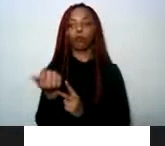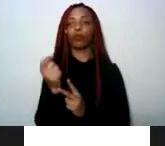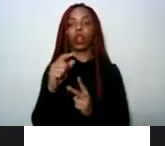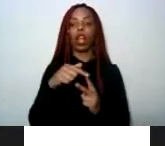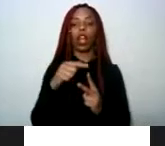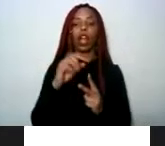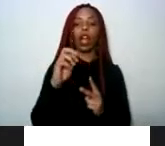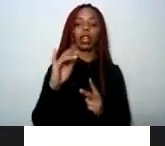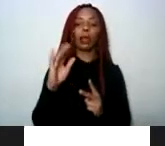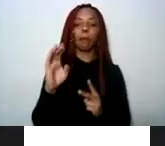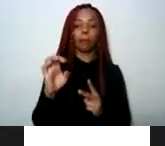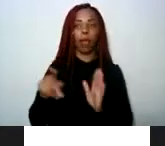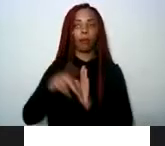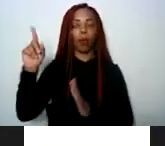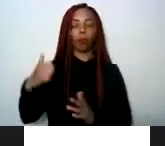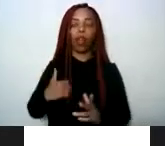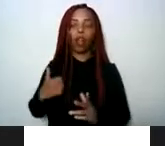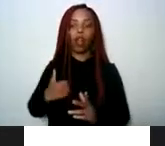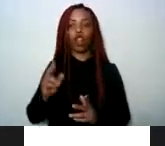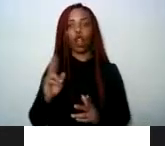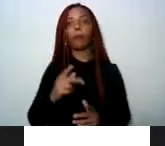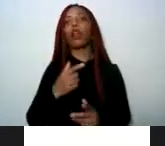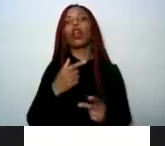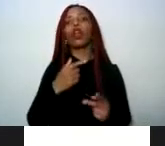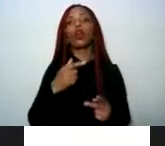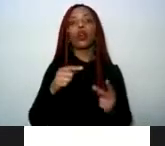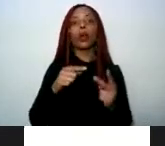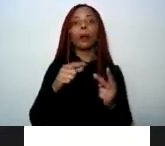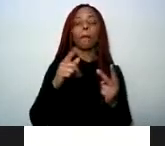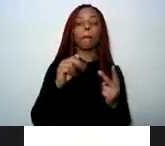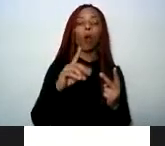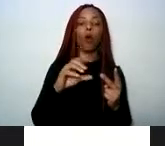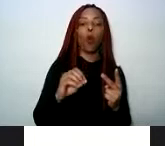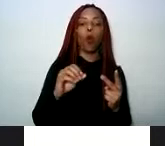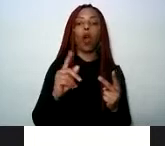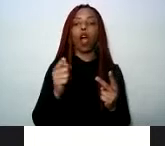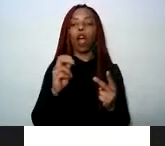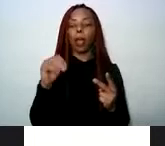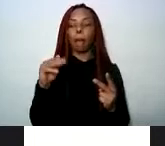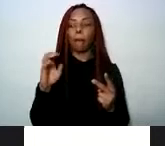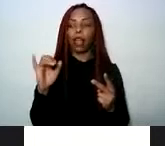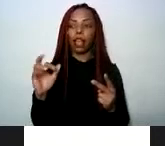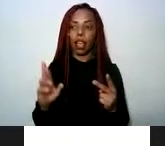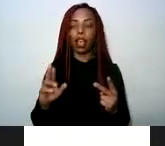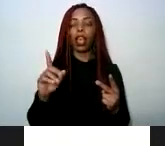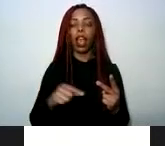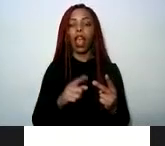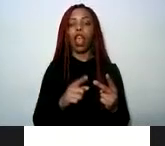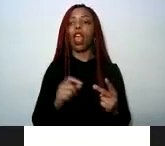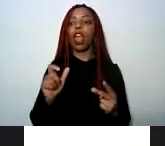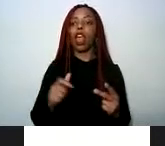e do irmão alemão irmão Paula Raimaya que foi encarregado de fazer o letreiro da